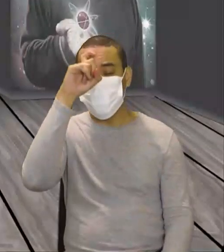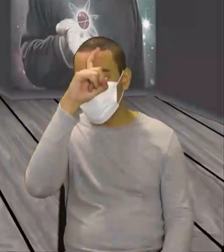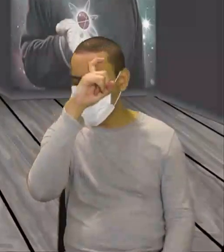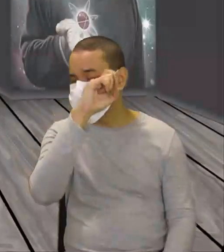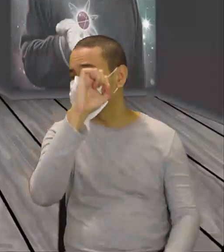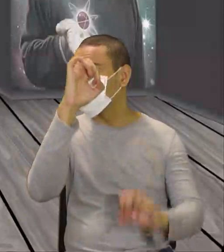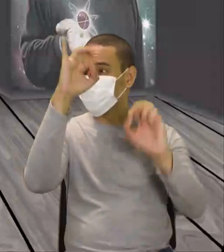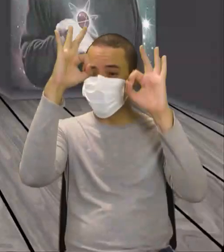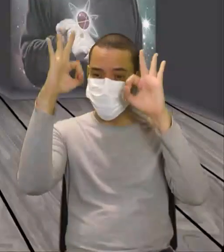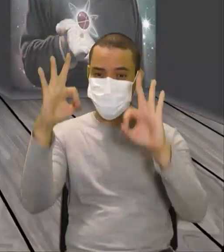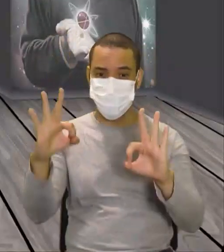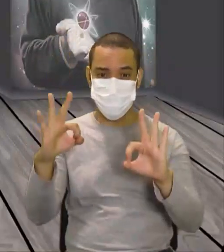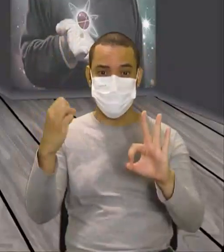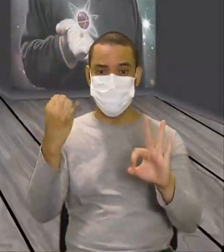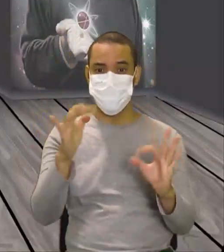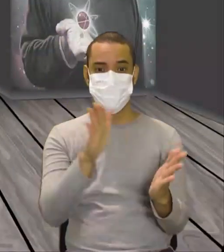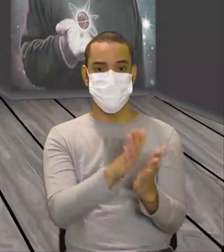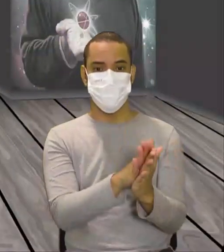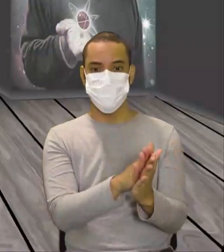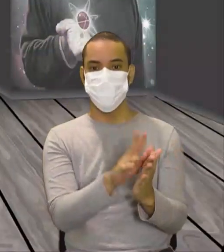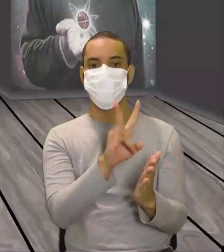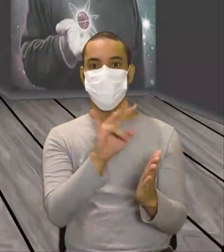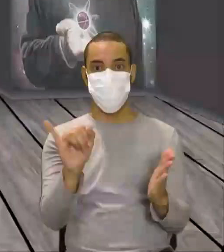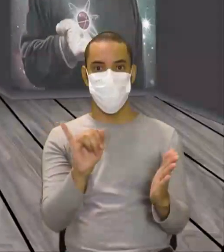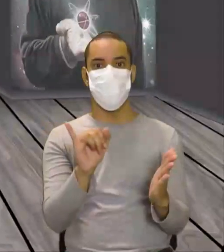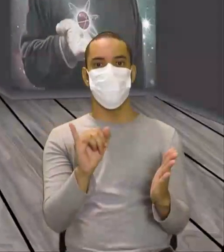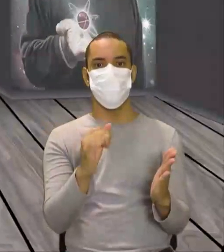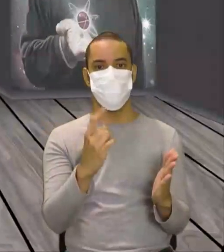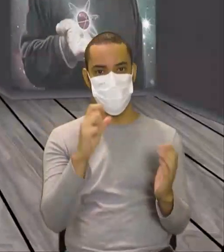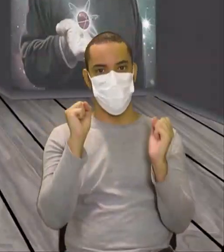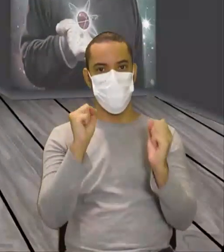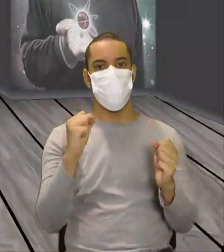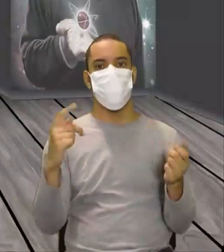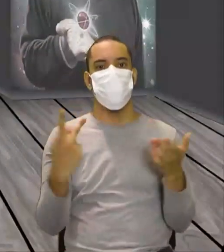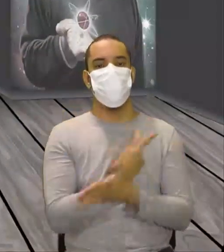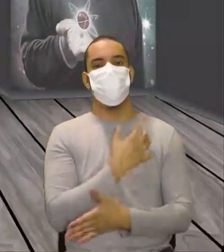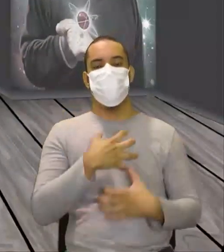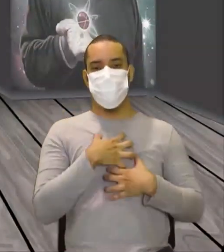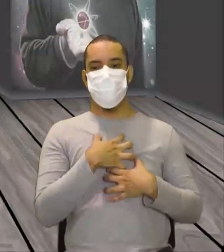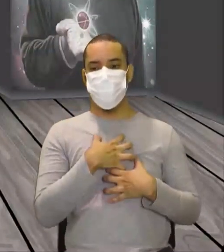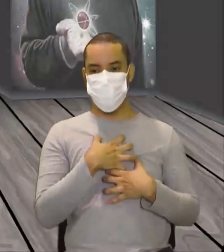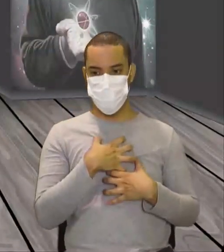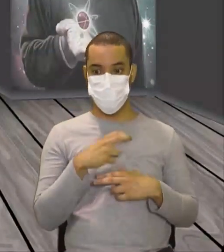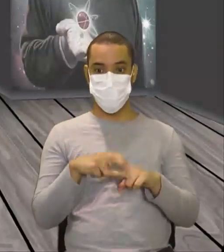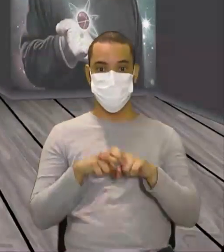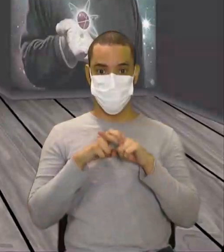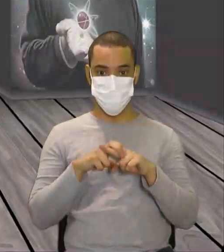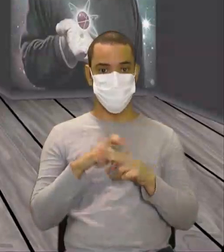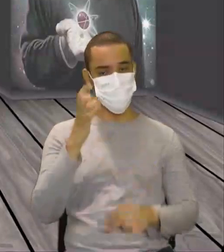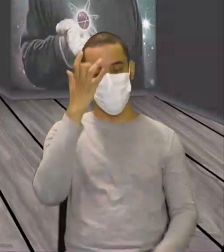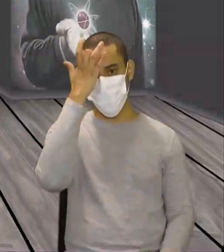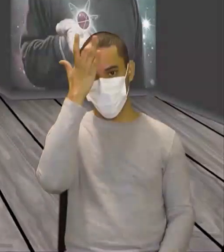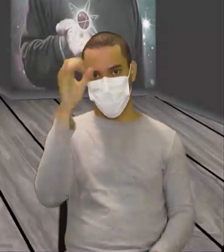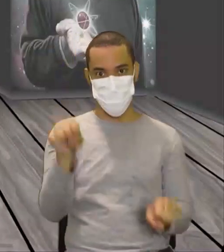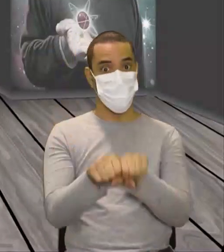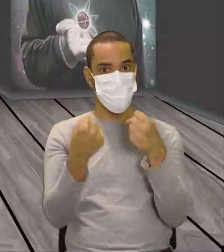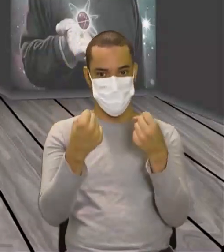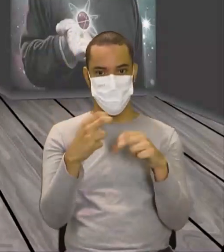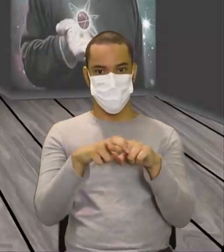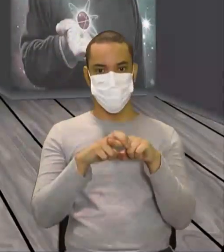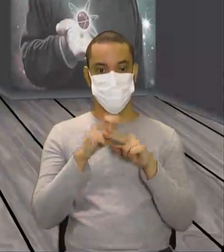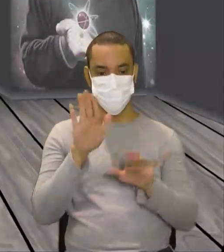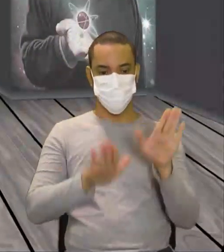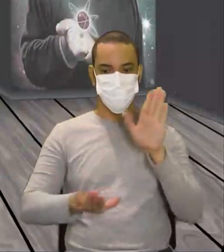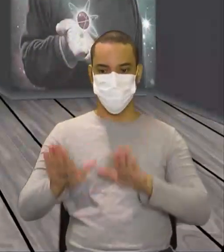se marcar ali para ele, ele vai te machucar, porque ele vem de uma vez. E como eu falei, eles são muito fáceis de quebrar, né? Então tem que